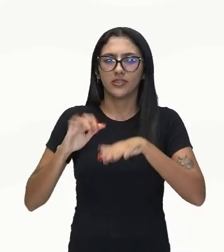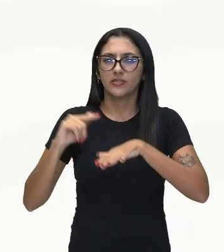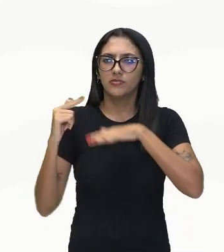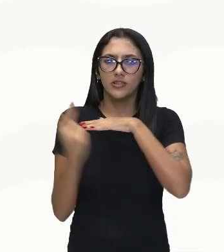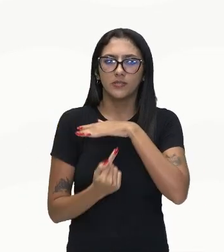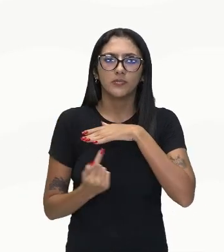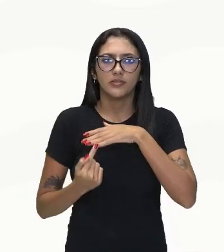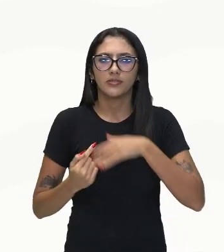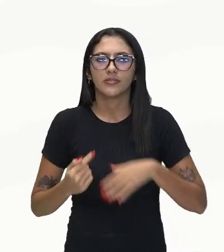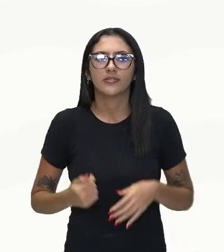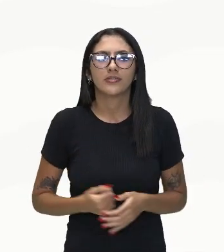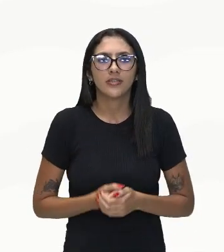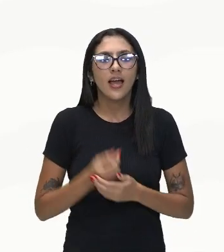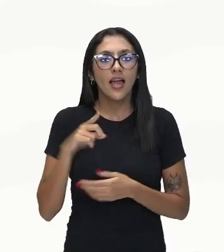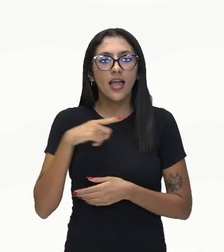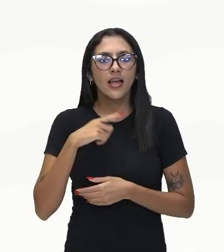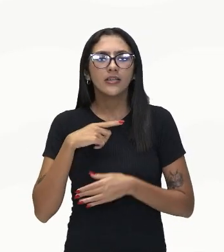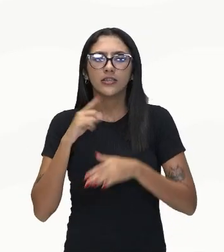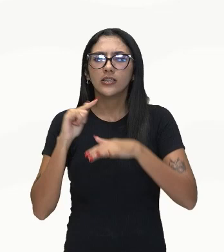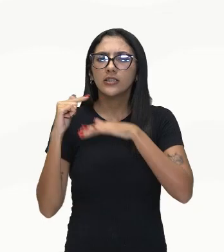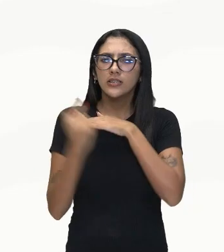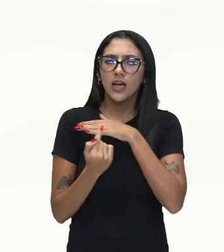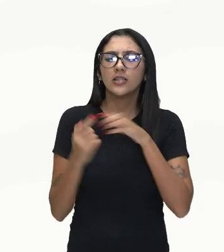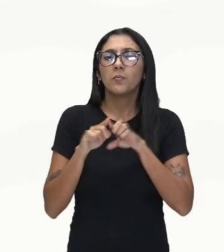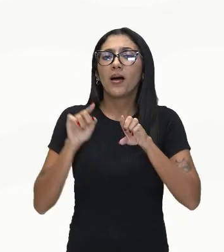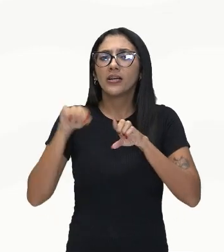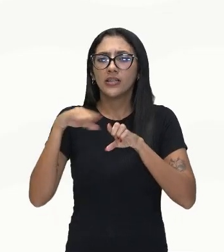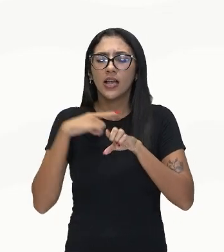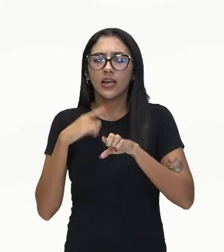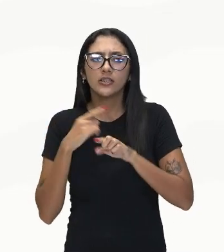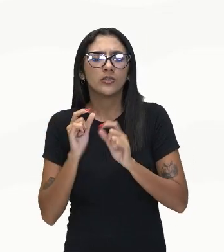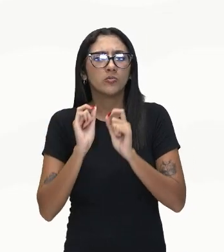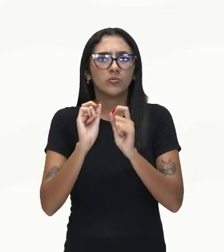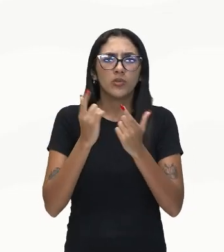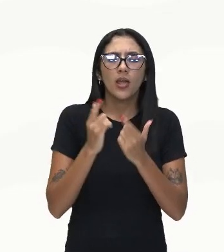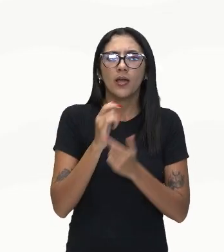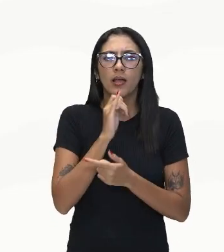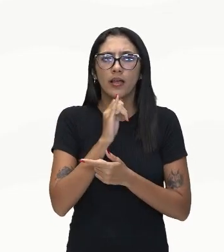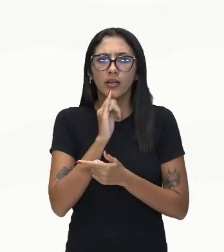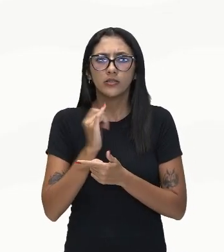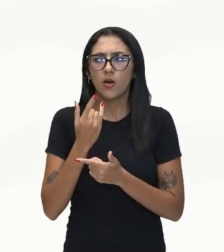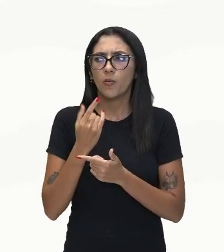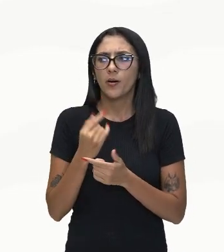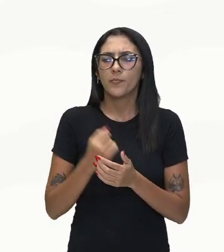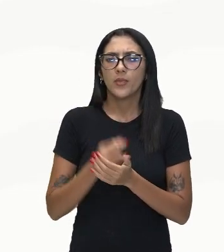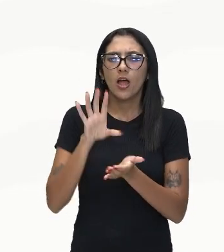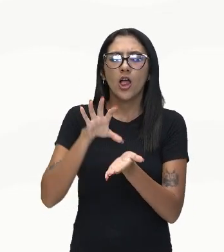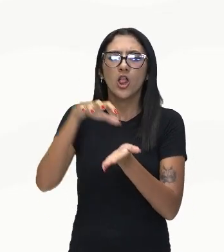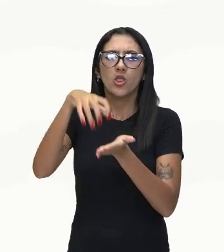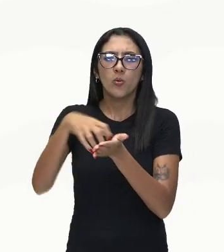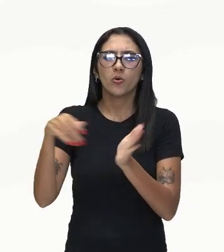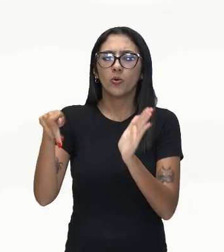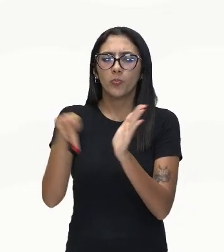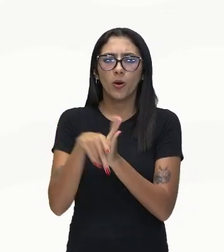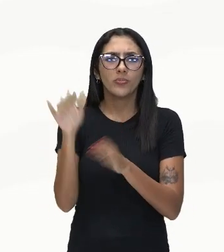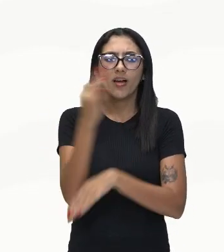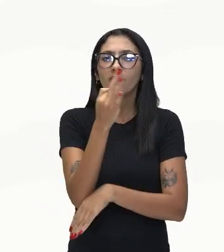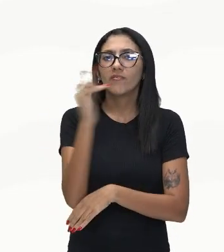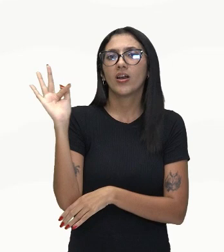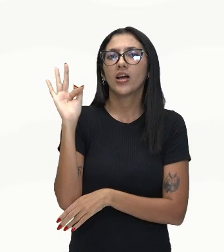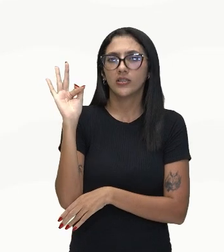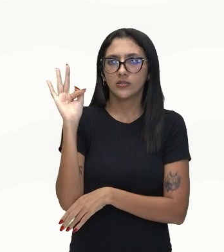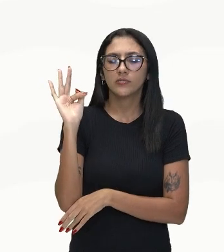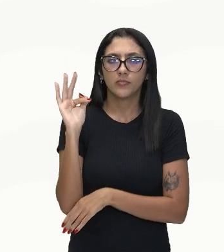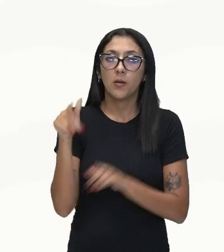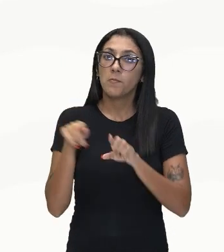amazônico, só que a Guiana Francesa é um território ultramar francês, tá? Portanto, é território francês aqui na América do